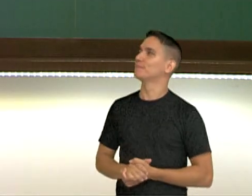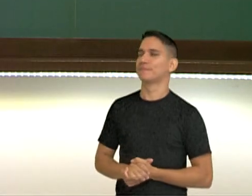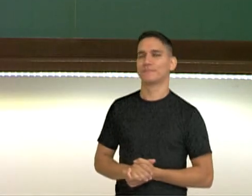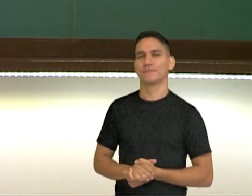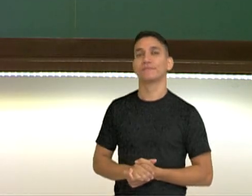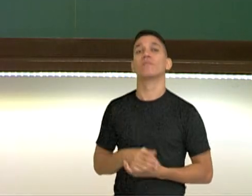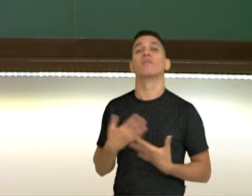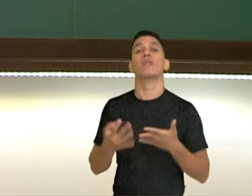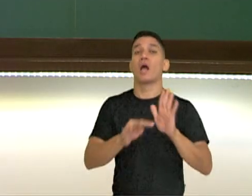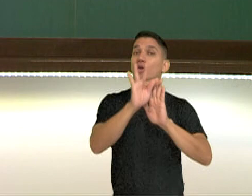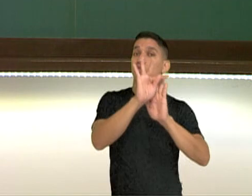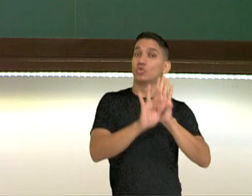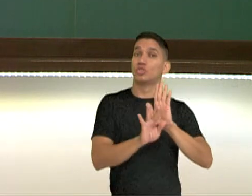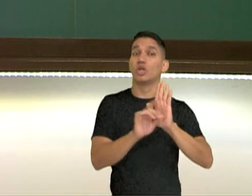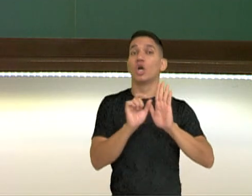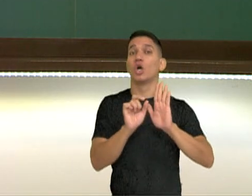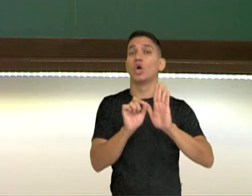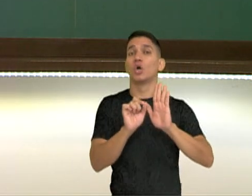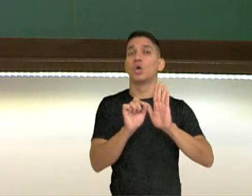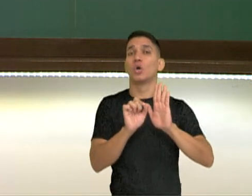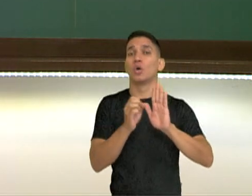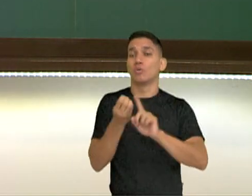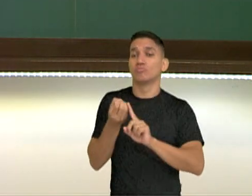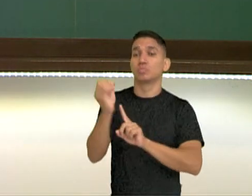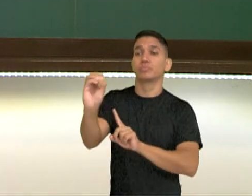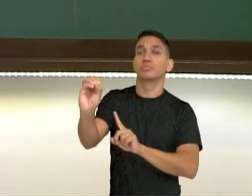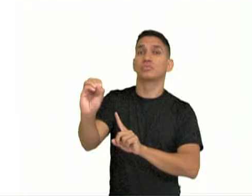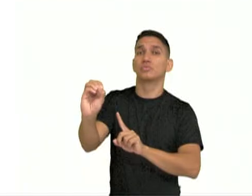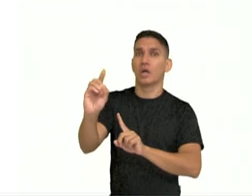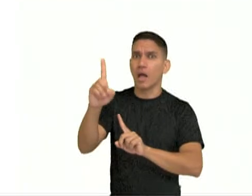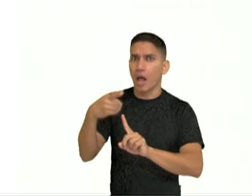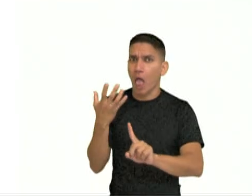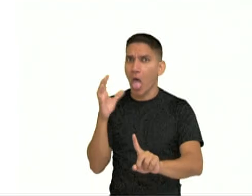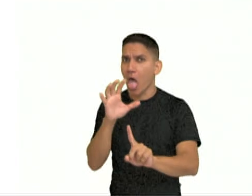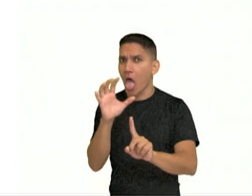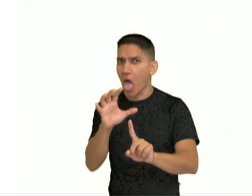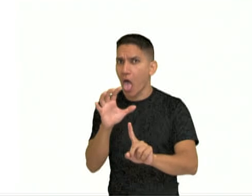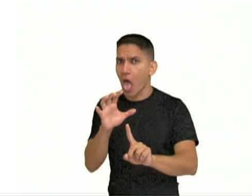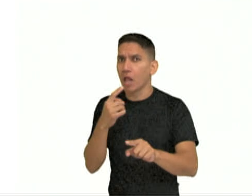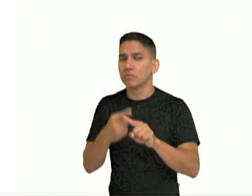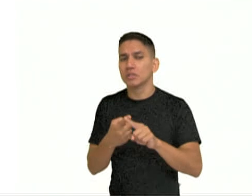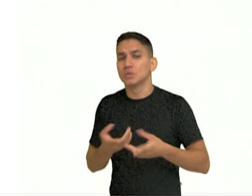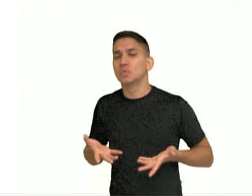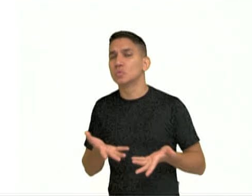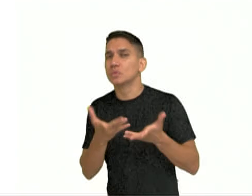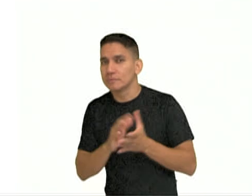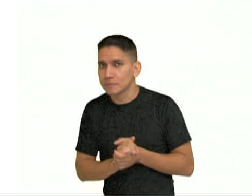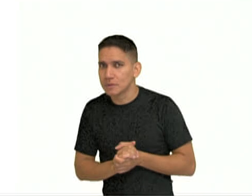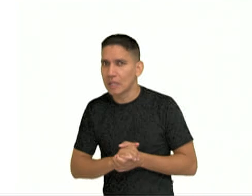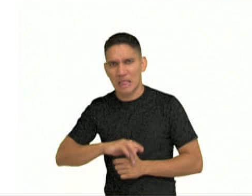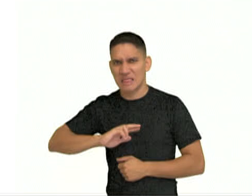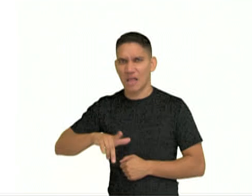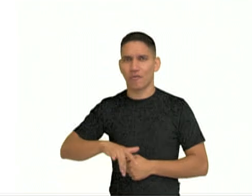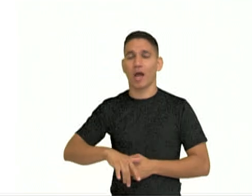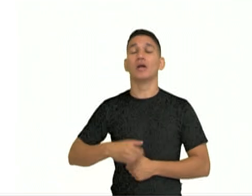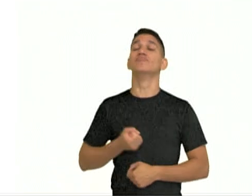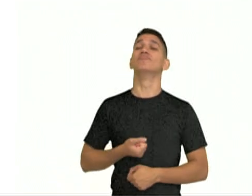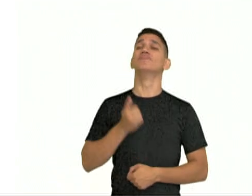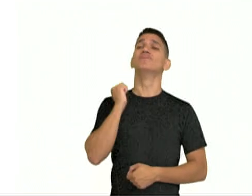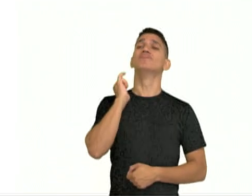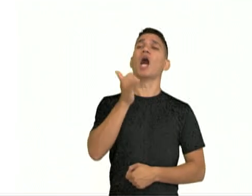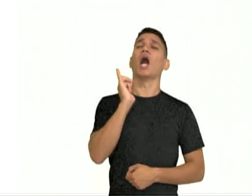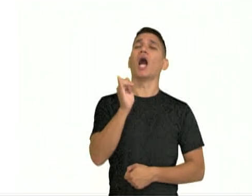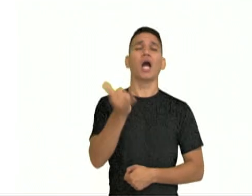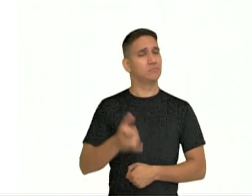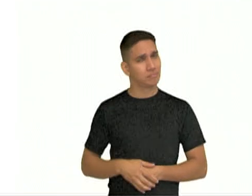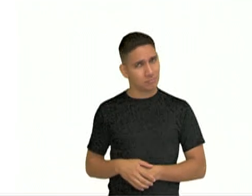O texto não verbal é responsável pela persuasão? Ela não é um texto argumentativo? Ela tem